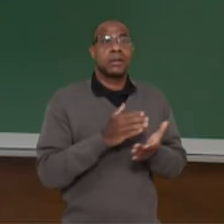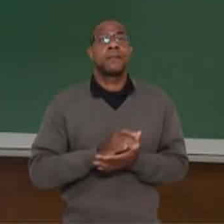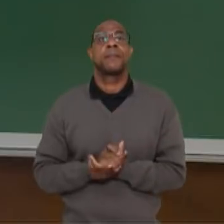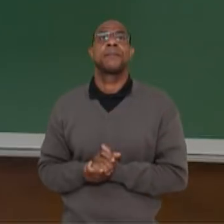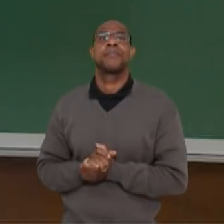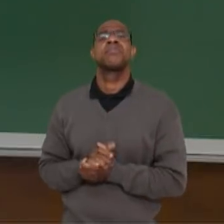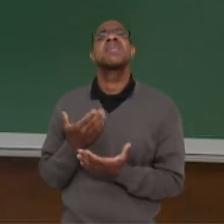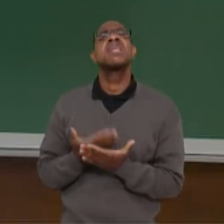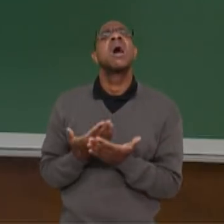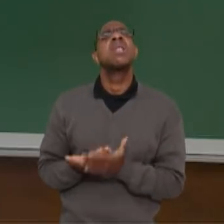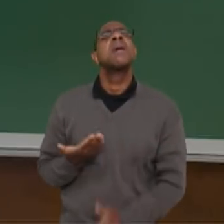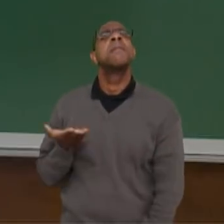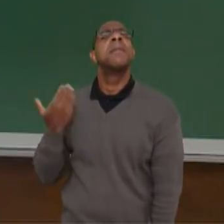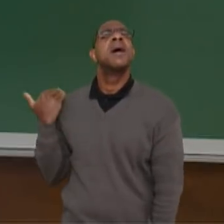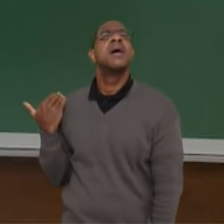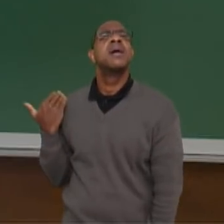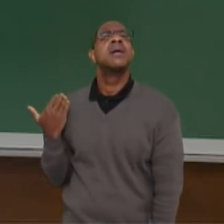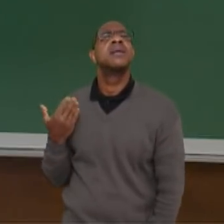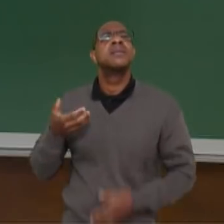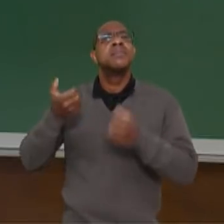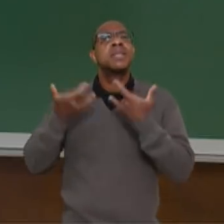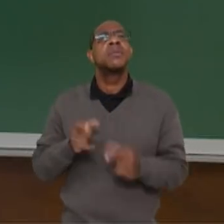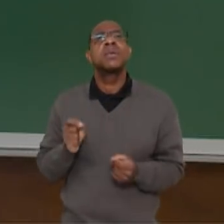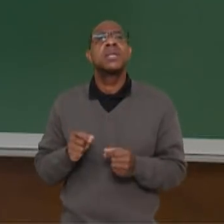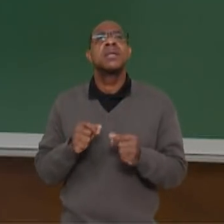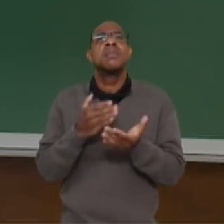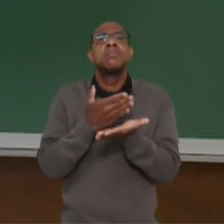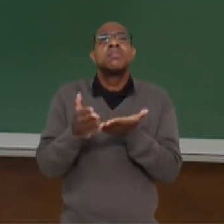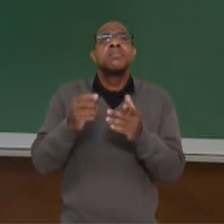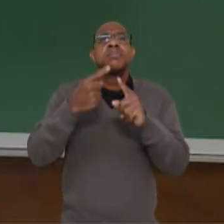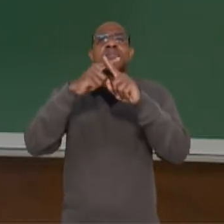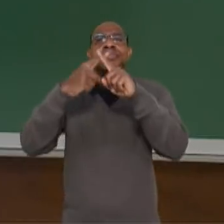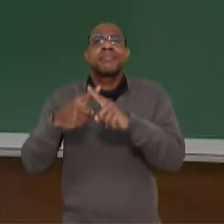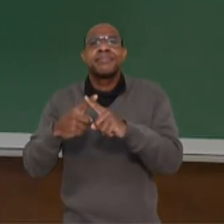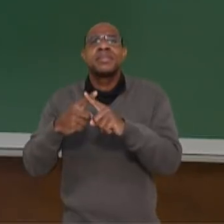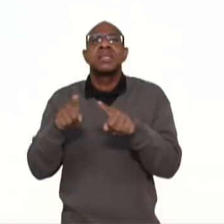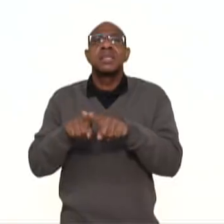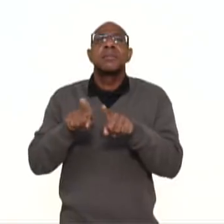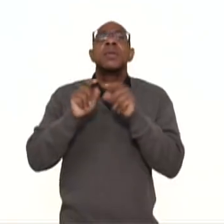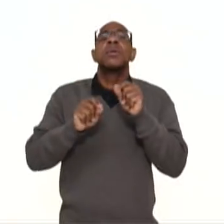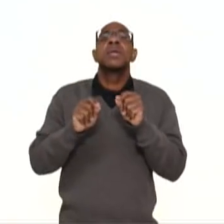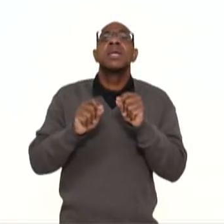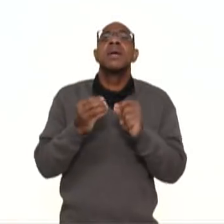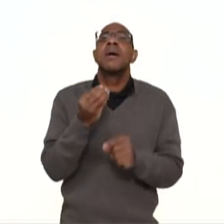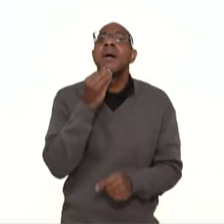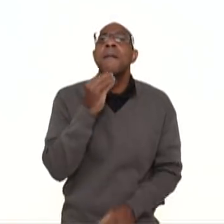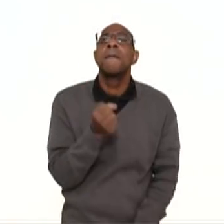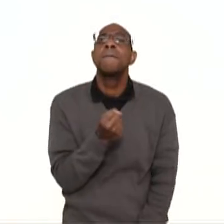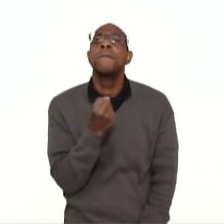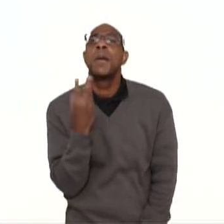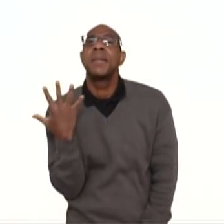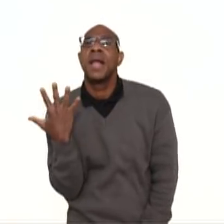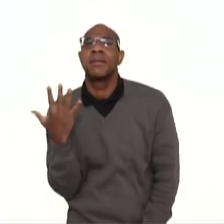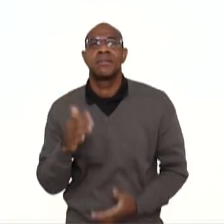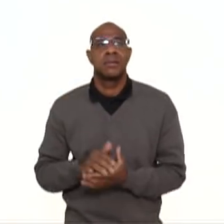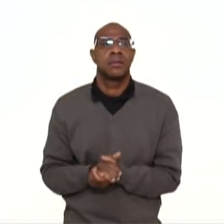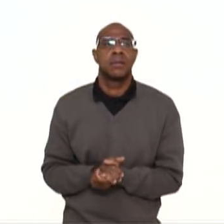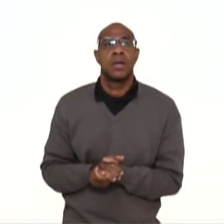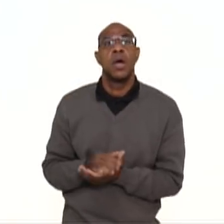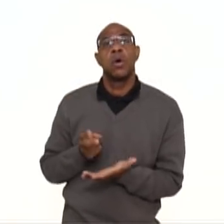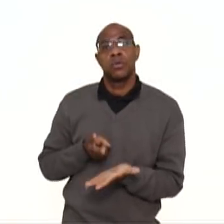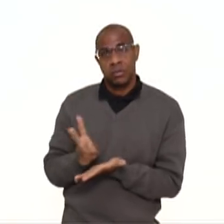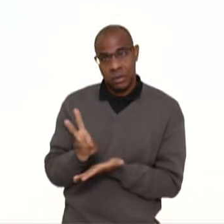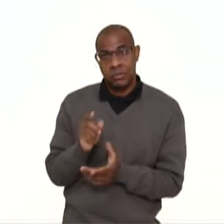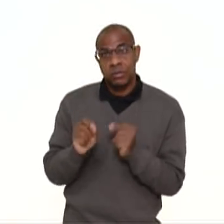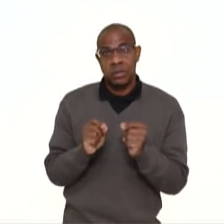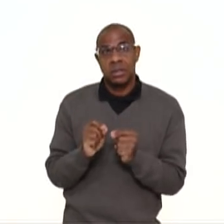aula anterior, nós falamos sobre princípio multiplicativo e sobre probabilidade. E o que nós temos para hoje? Continuaremos